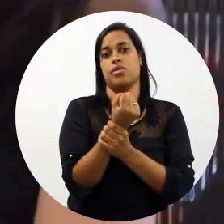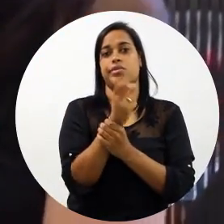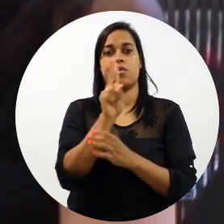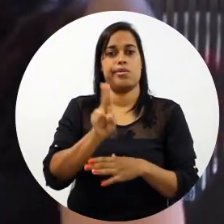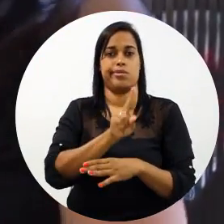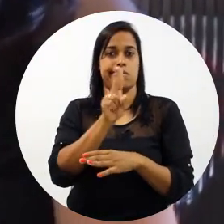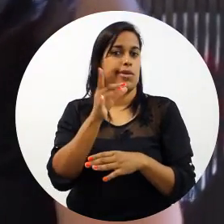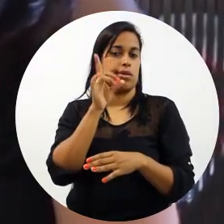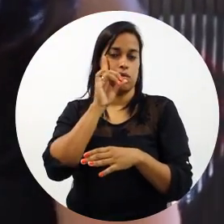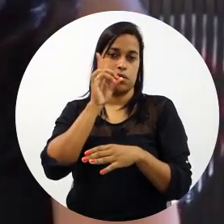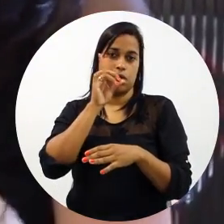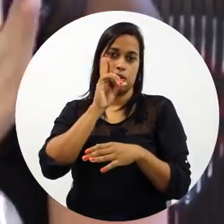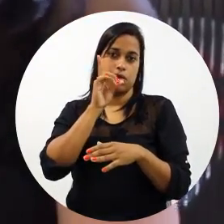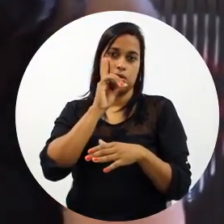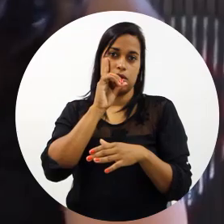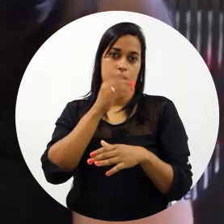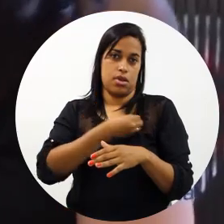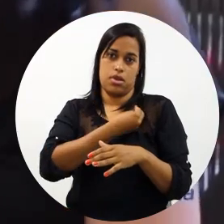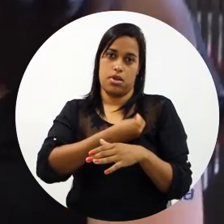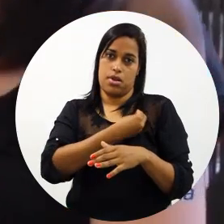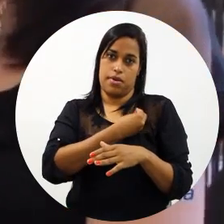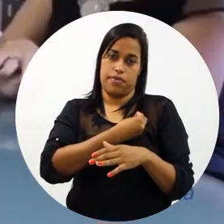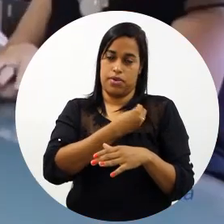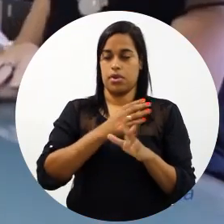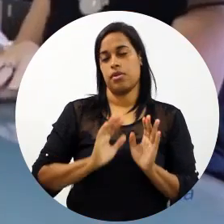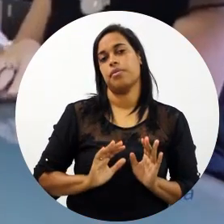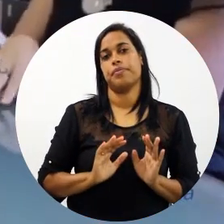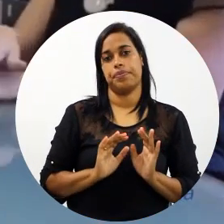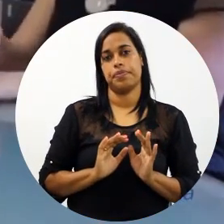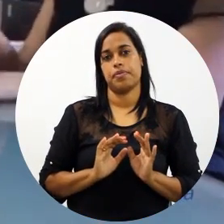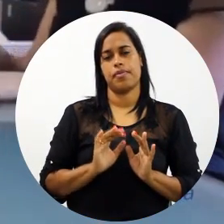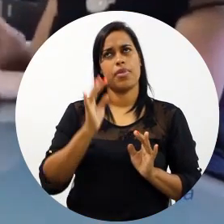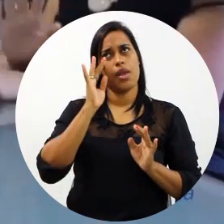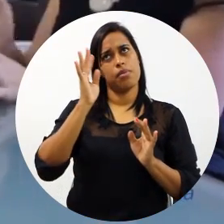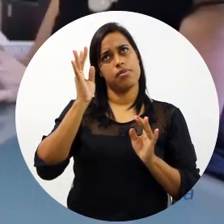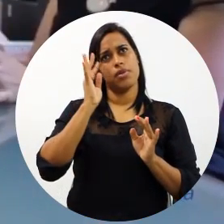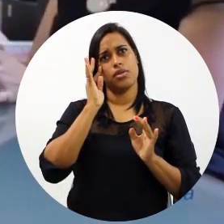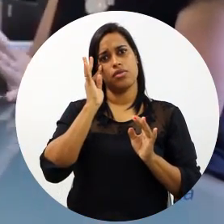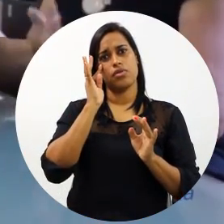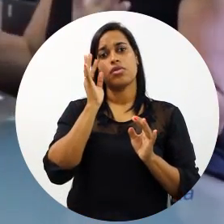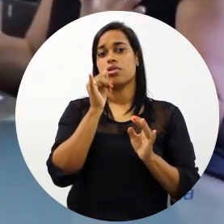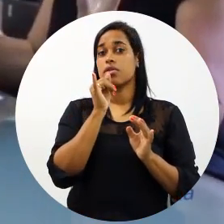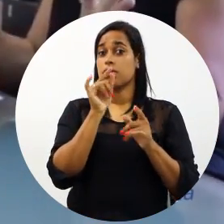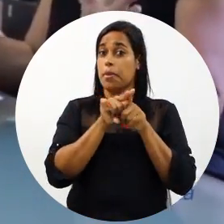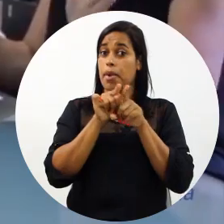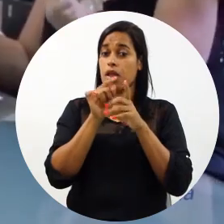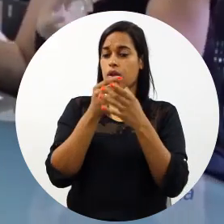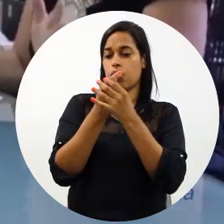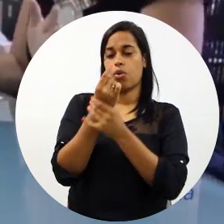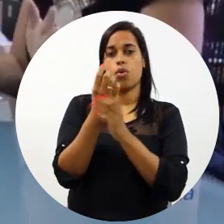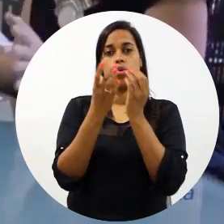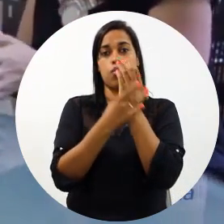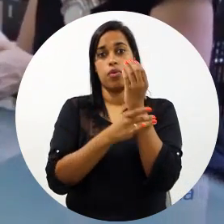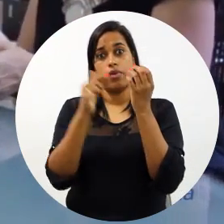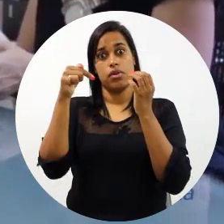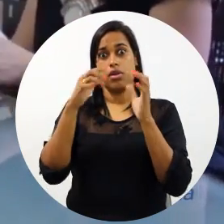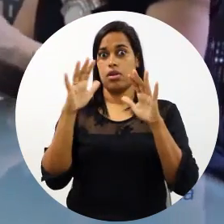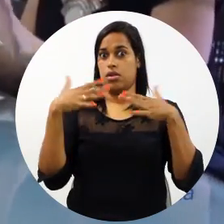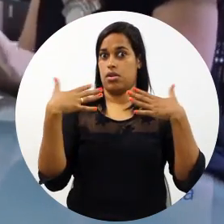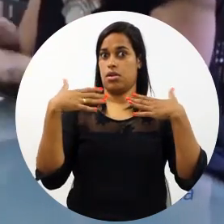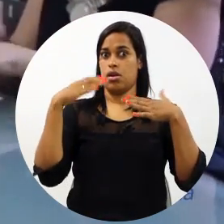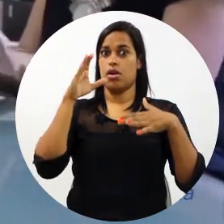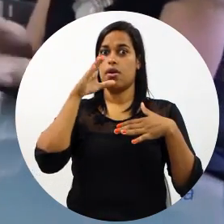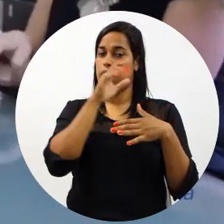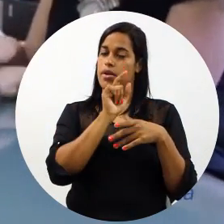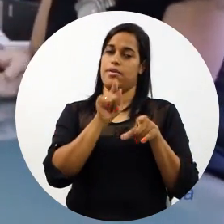ele usar, digamos, no dia a dia, na vida dele cotidiana. Então, e luvas, imagine, luvas nesse calor que a gente vive aqui no